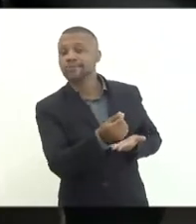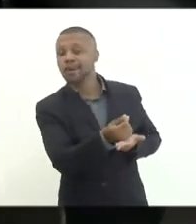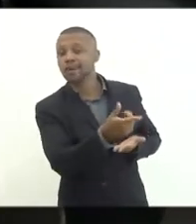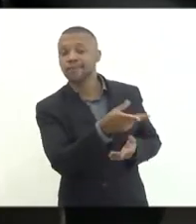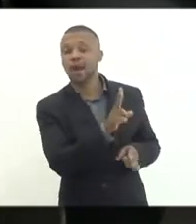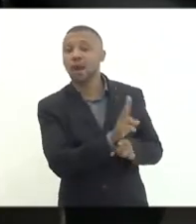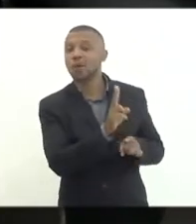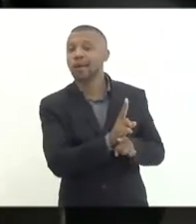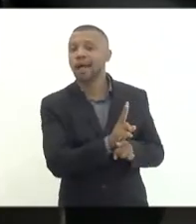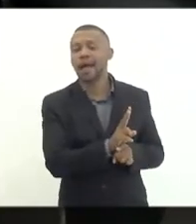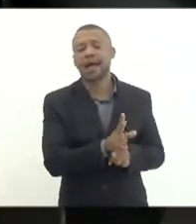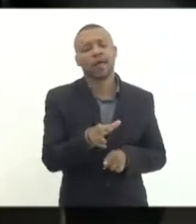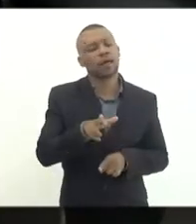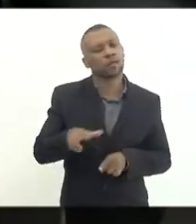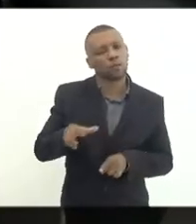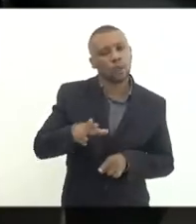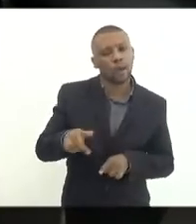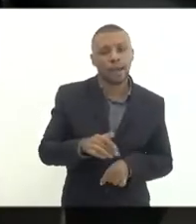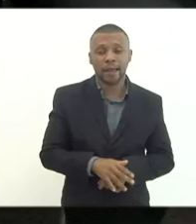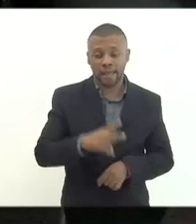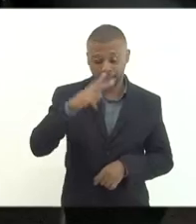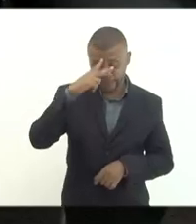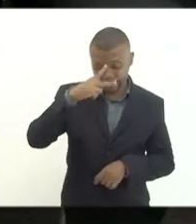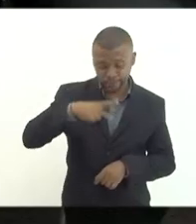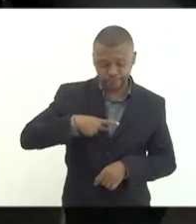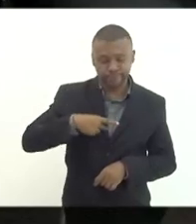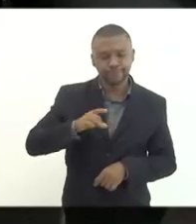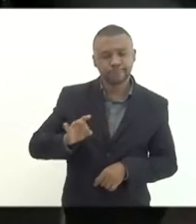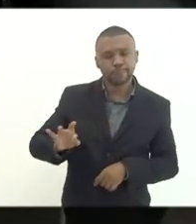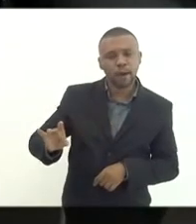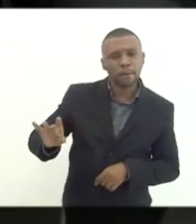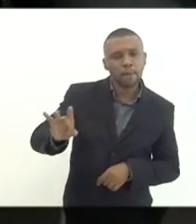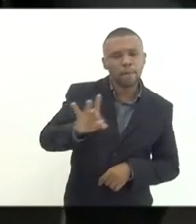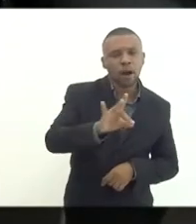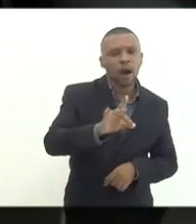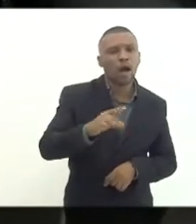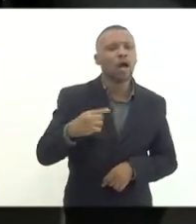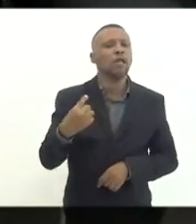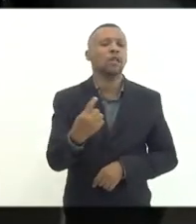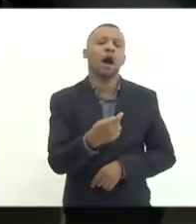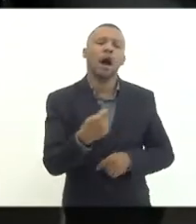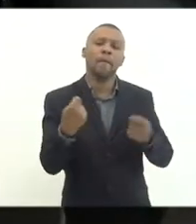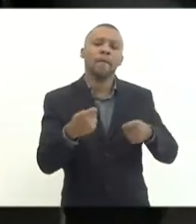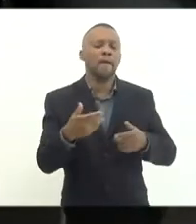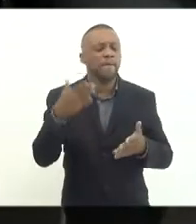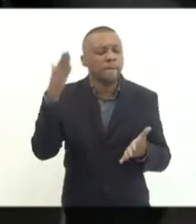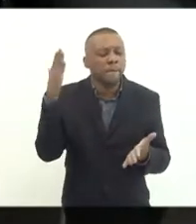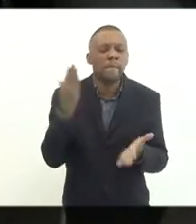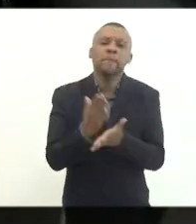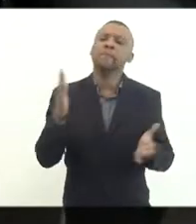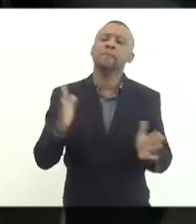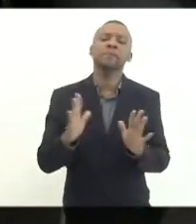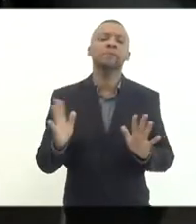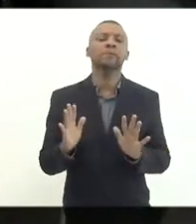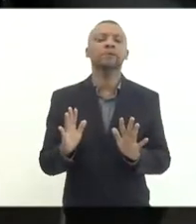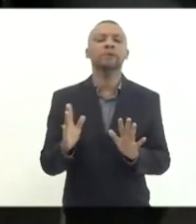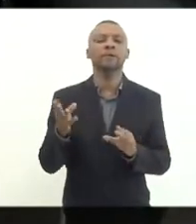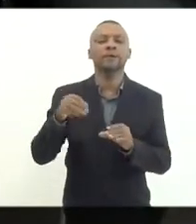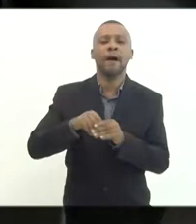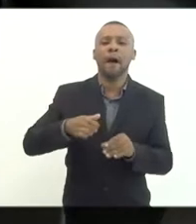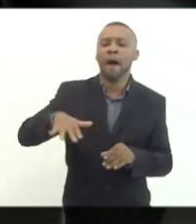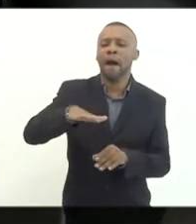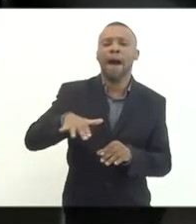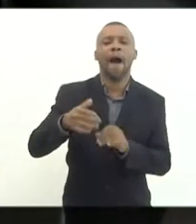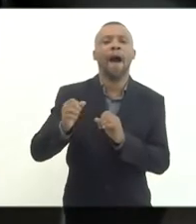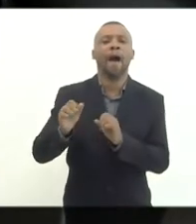cuidar dele não esse individualismo que a gente tem que é encerrar dentro do poder